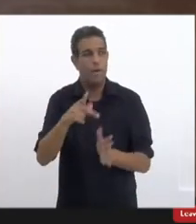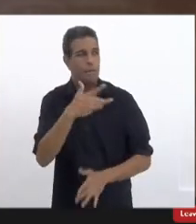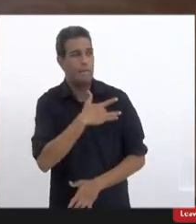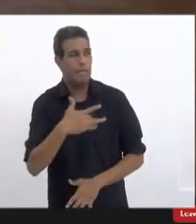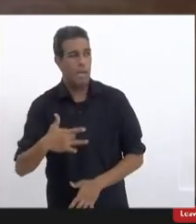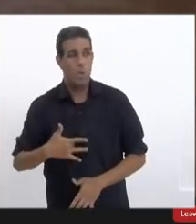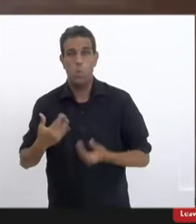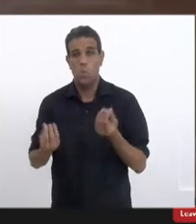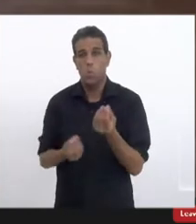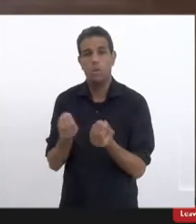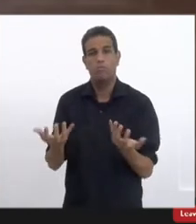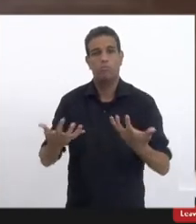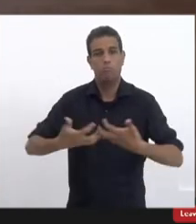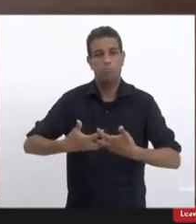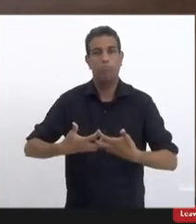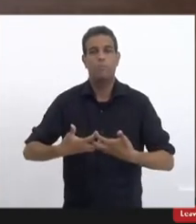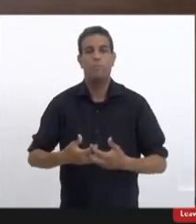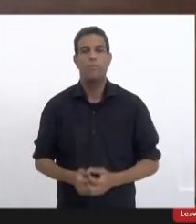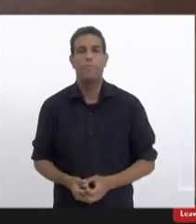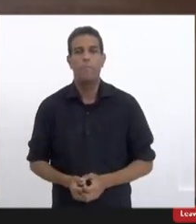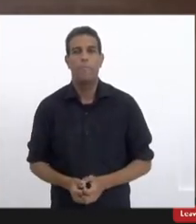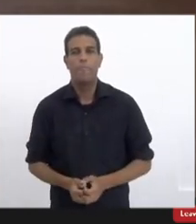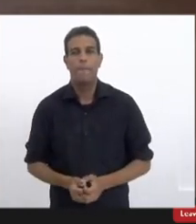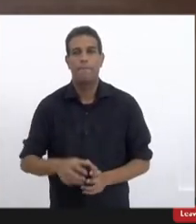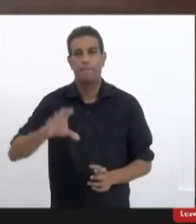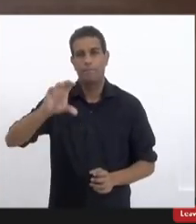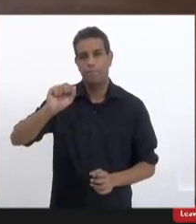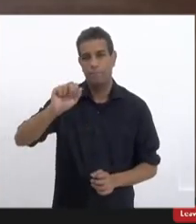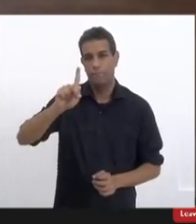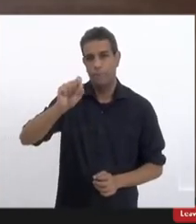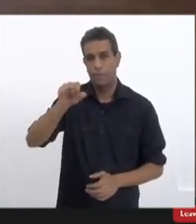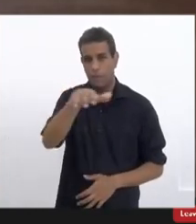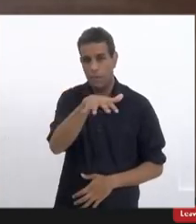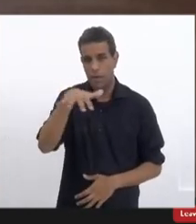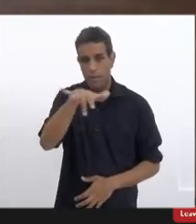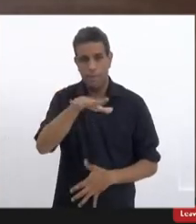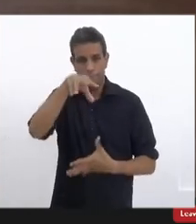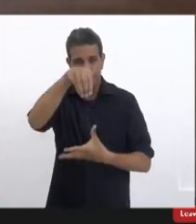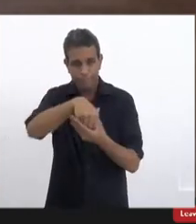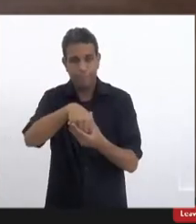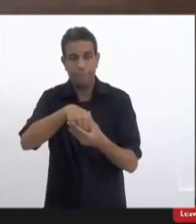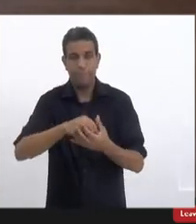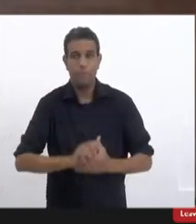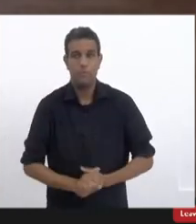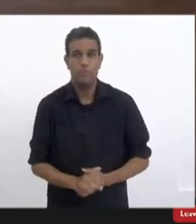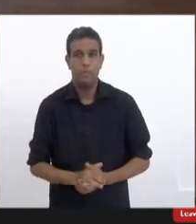Saúde, né, na rede, né, para a CAPS-AB, para a habilitação de CAPS-AB, foi de